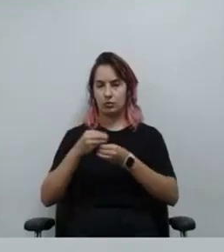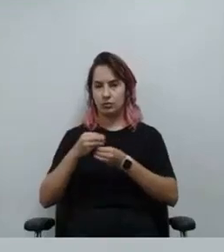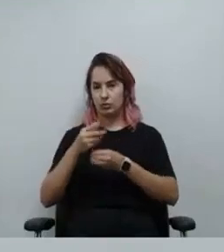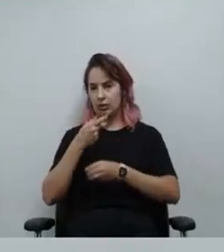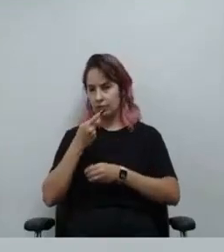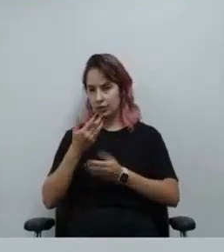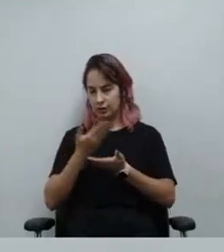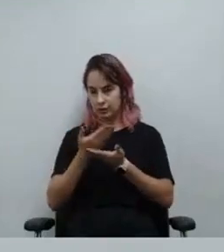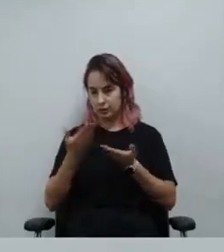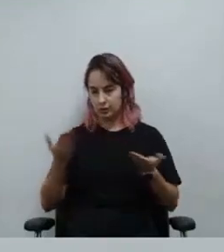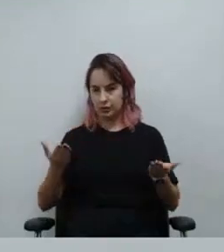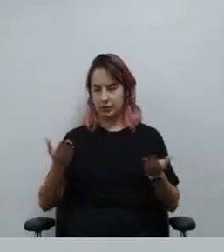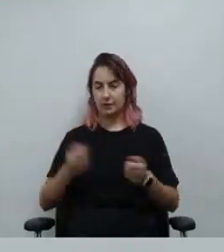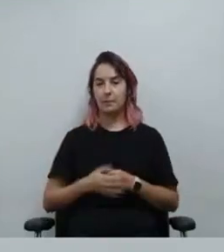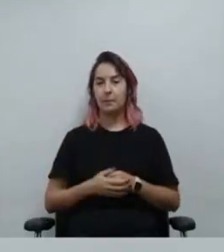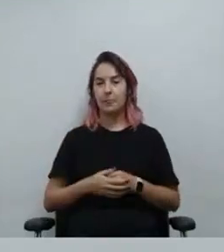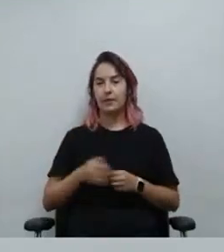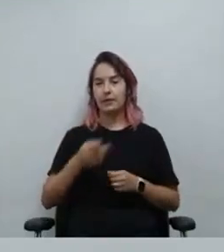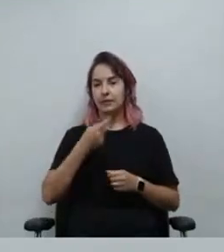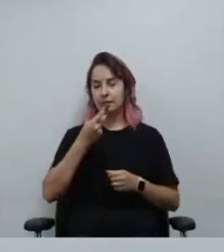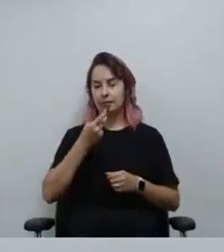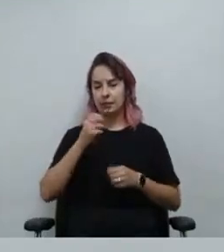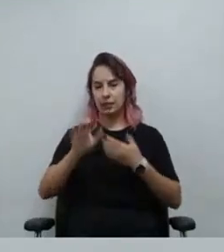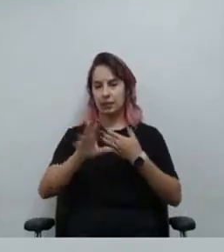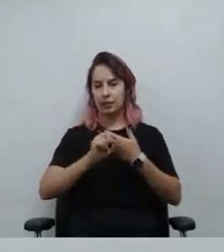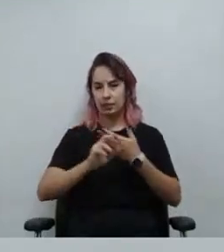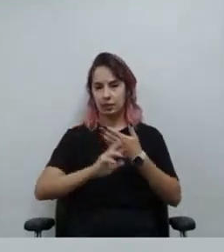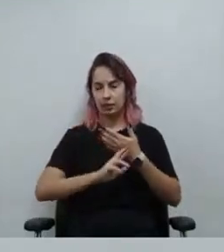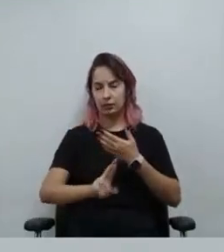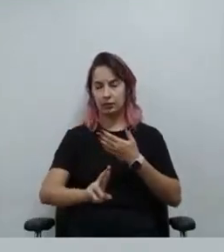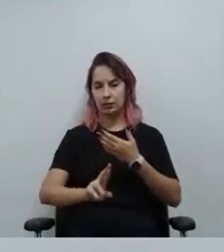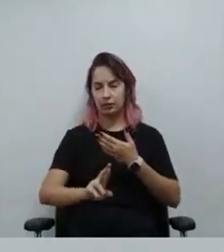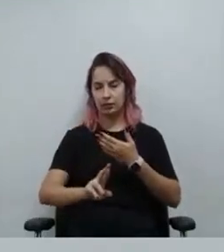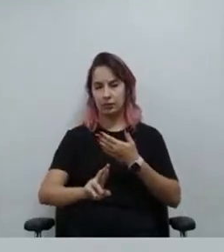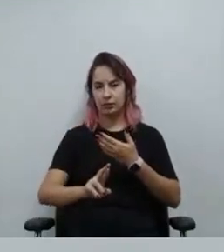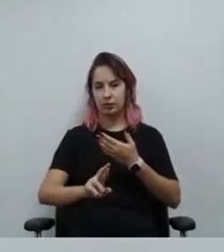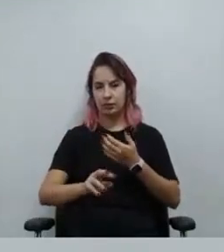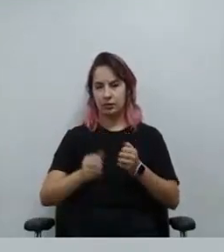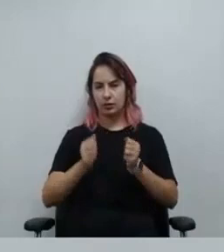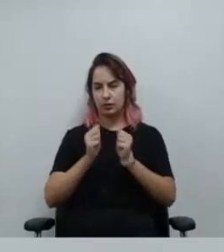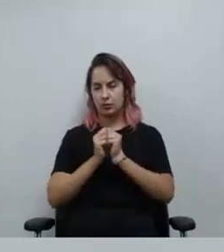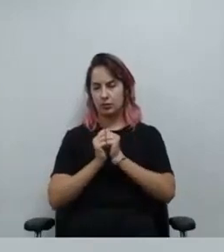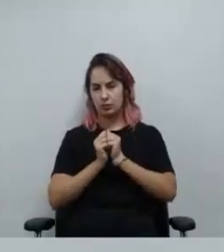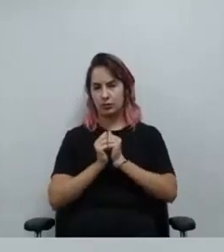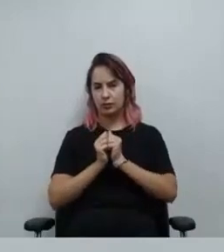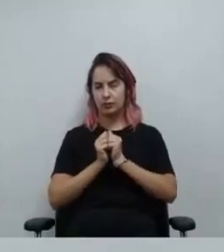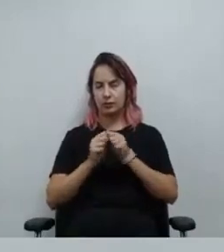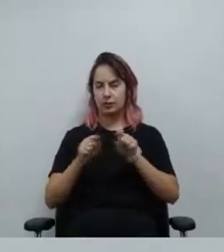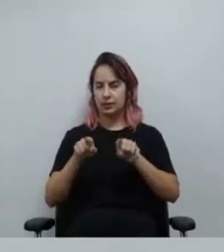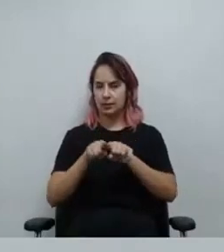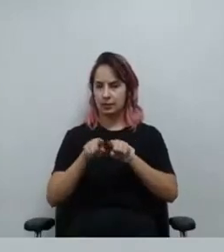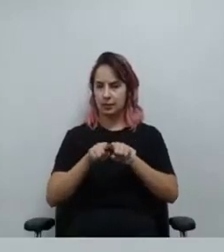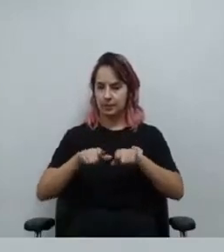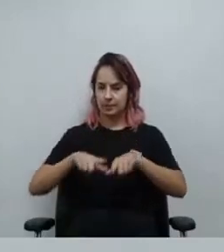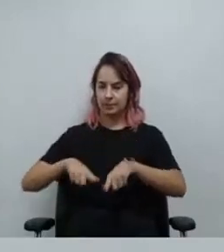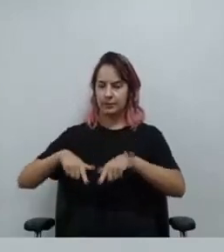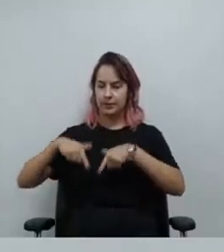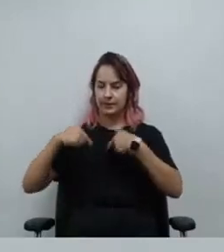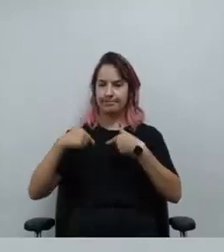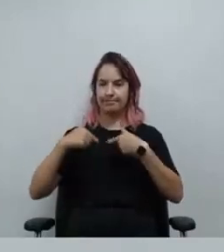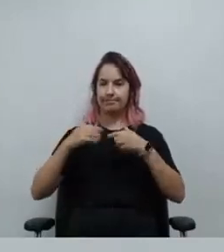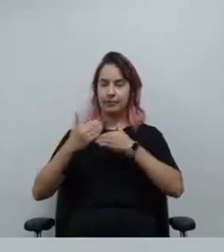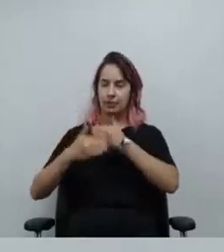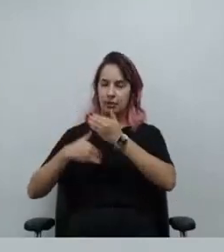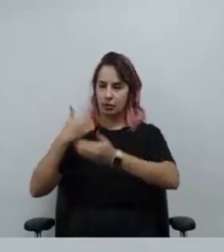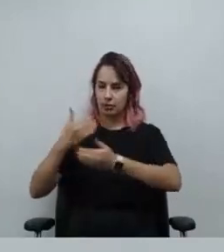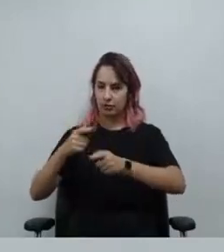de vocês, dizer e reforçar que a ouvidoria está muito articulada, né, e muito empenhada para que esse processo de expansão